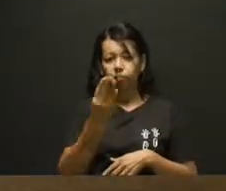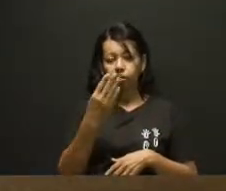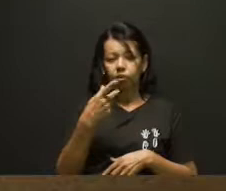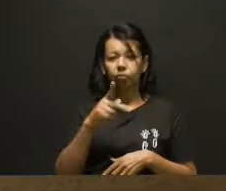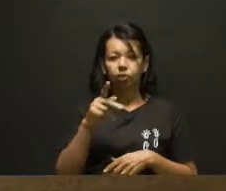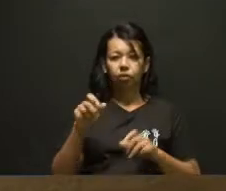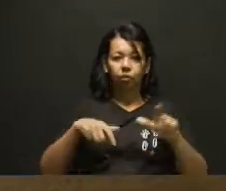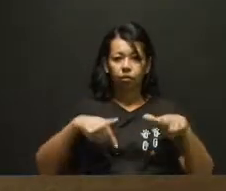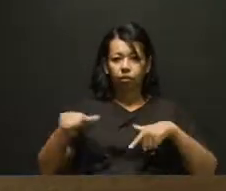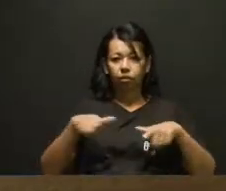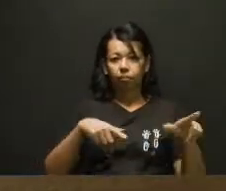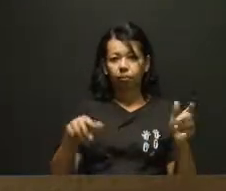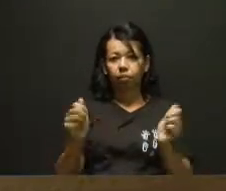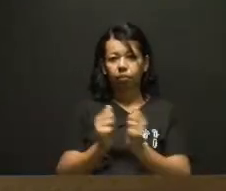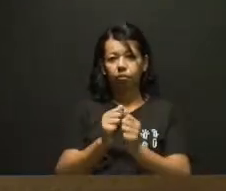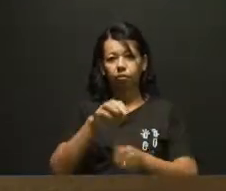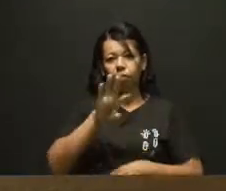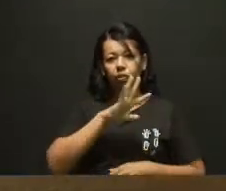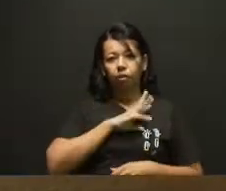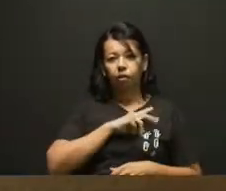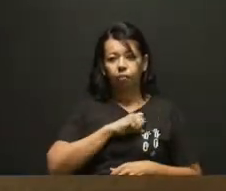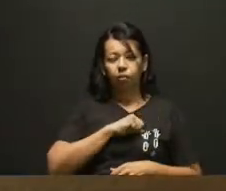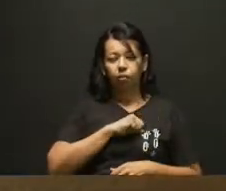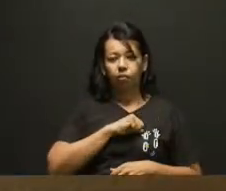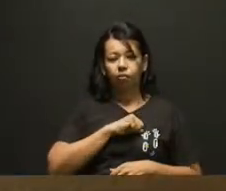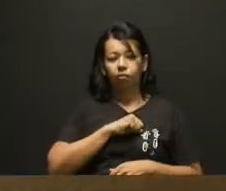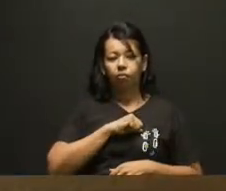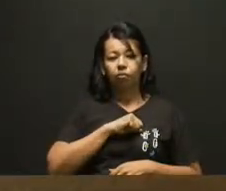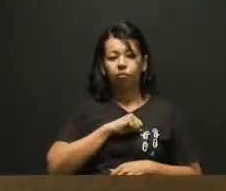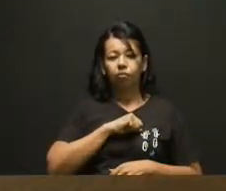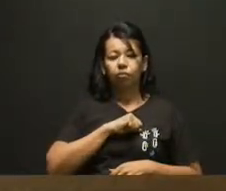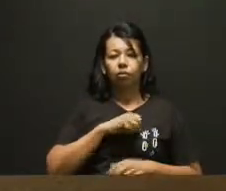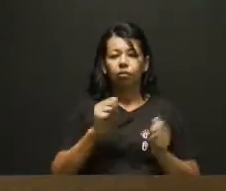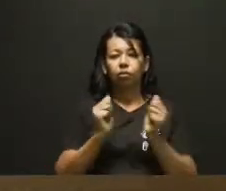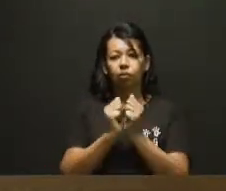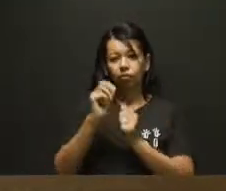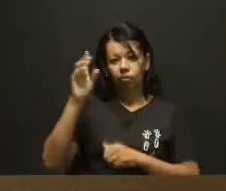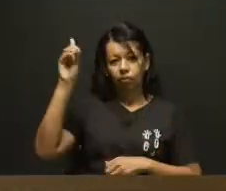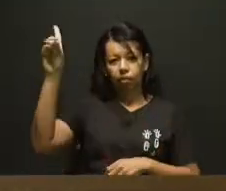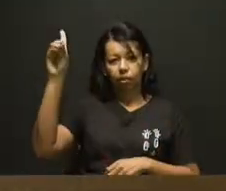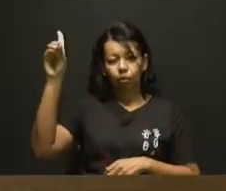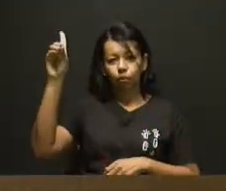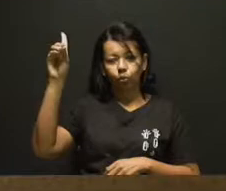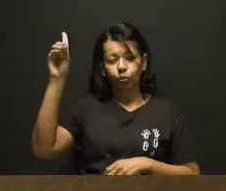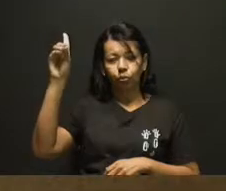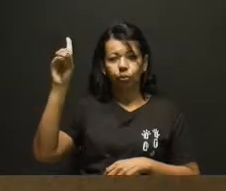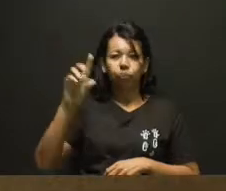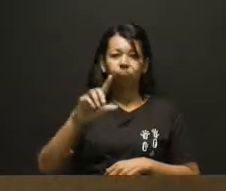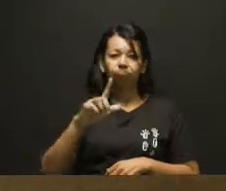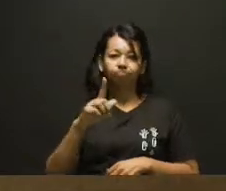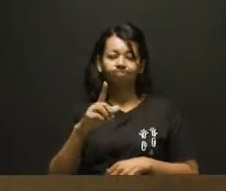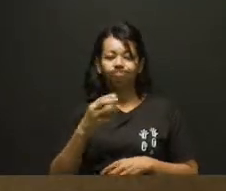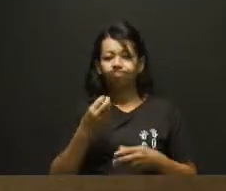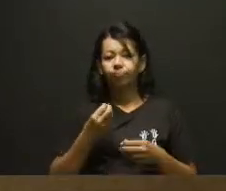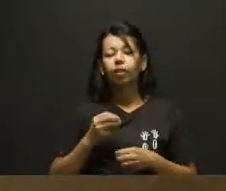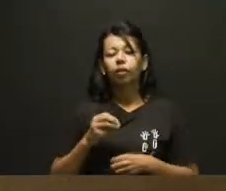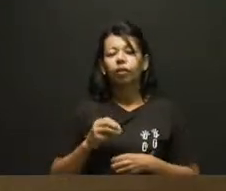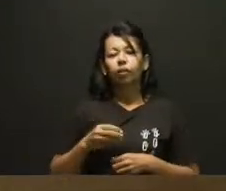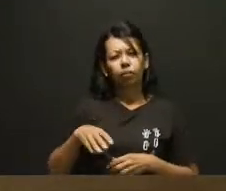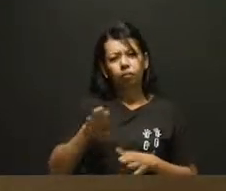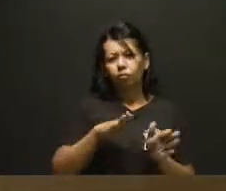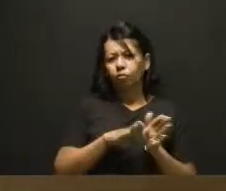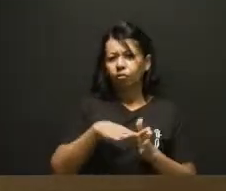trabalha com amor com amor com deus no comando não tem como não dar errado